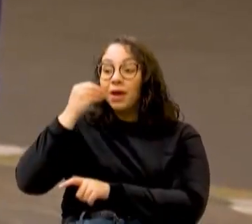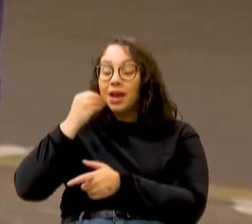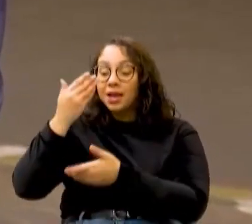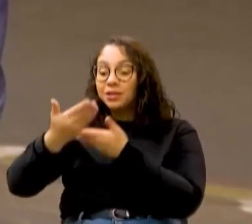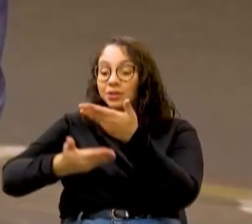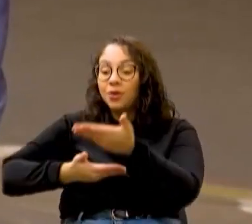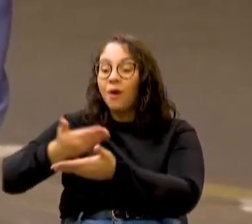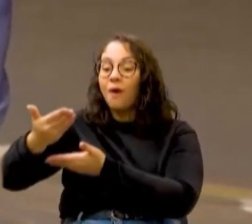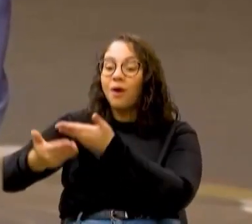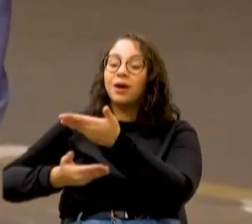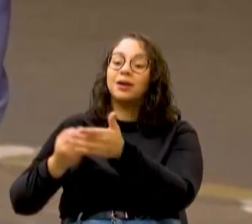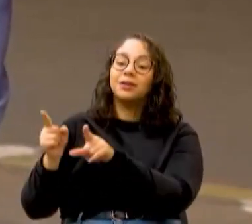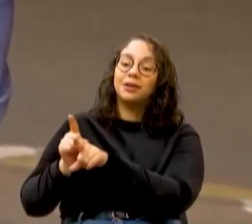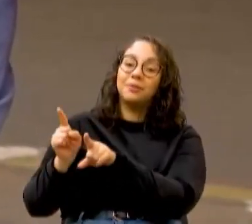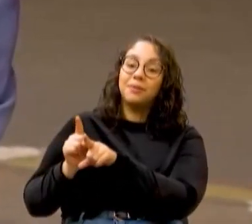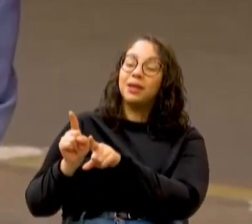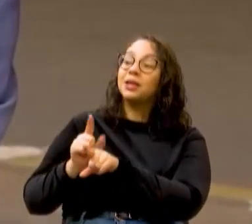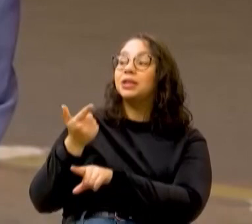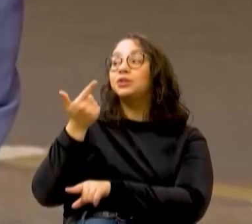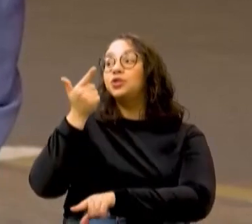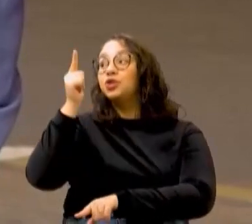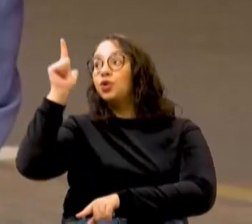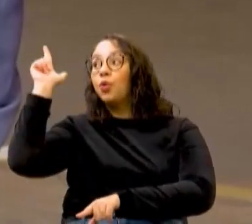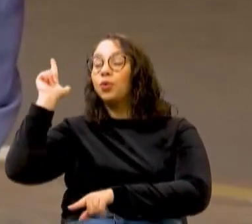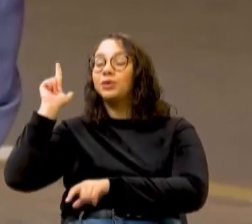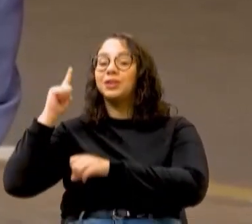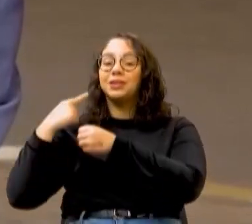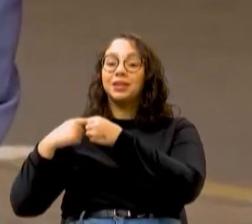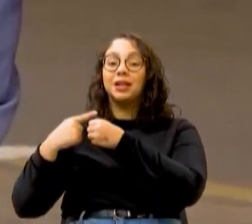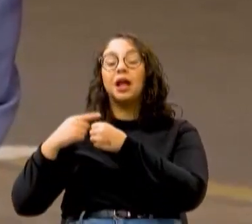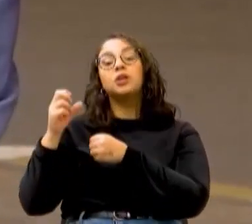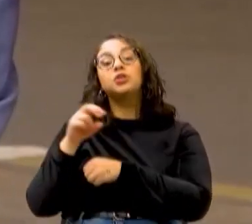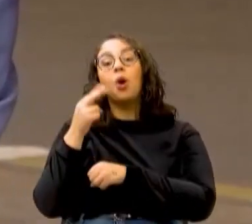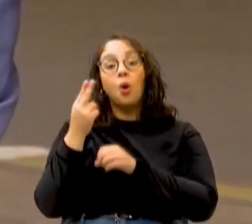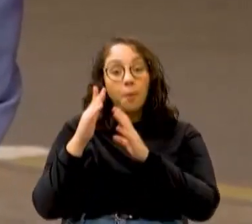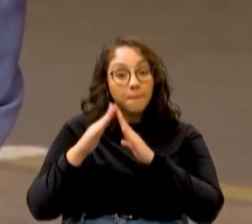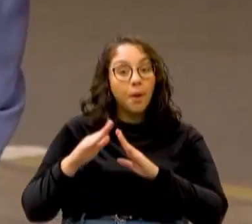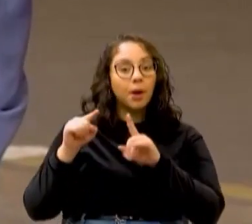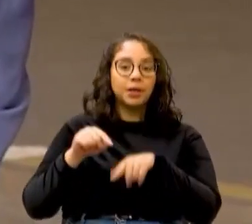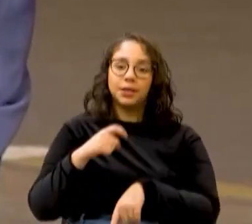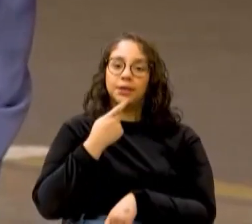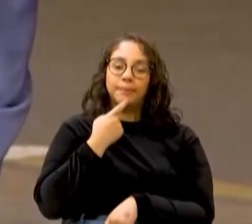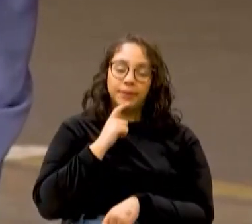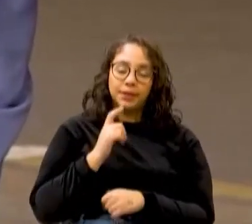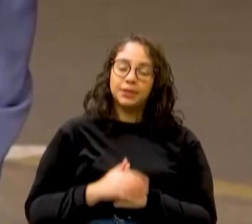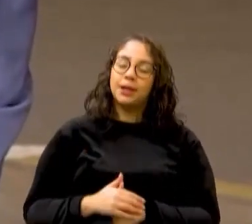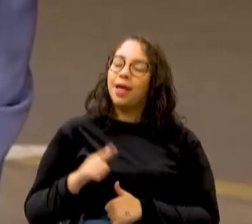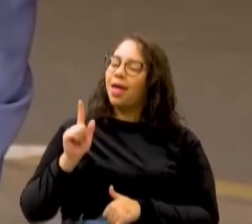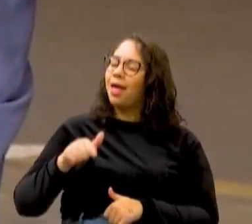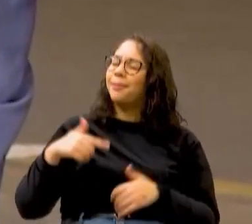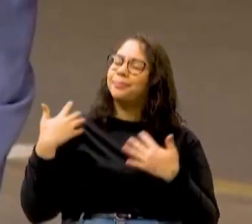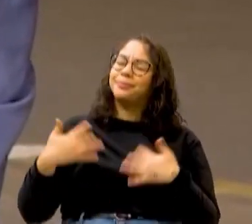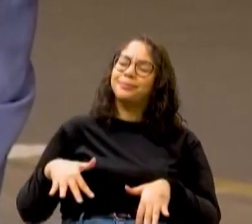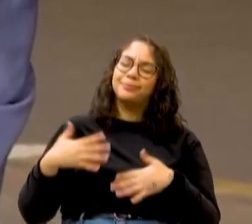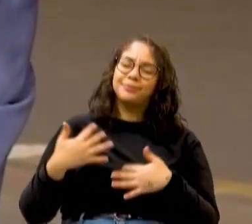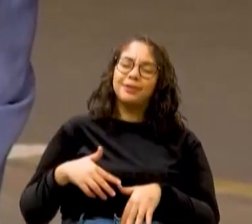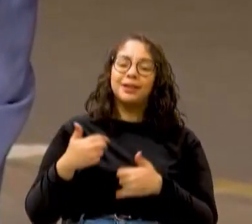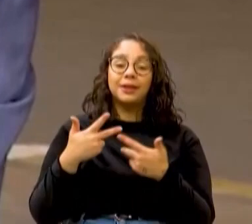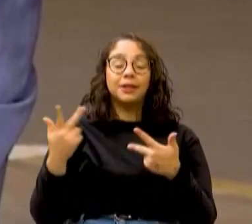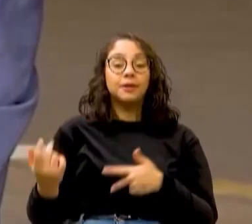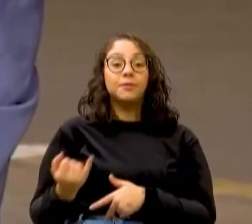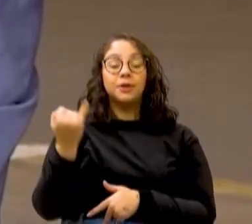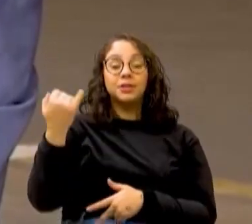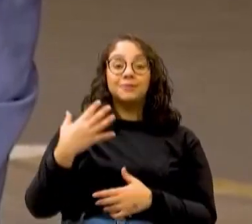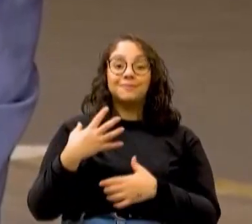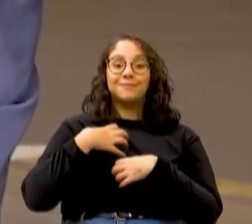de experiências com os passageiros que vem de fora ou que moram aqui em Campinas mesmo então é uma riqueza